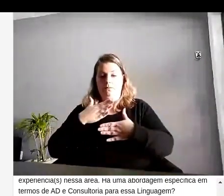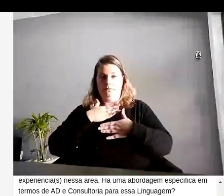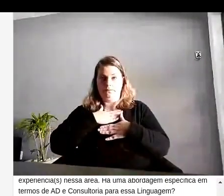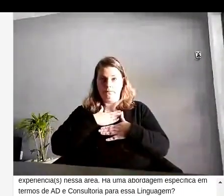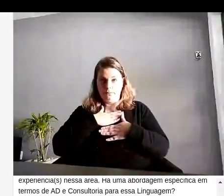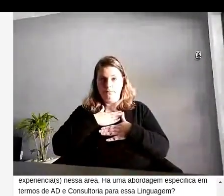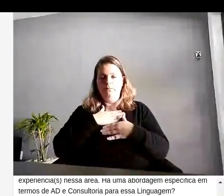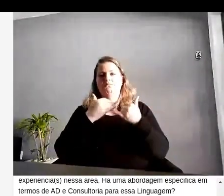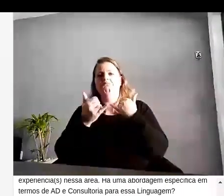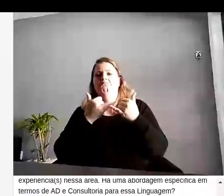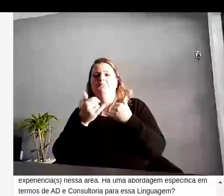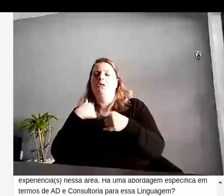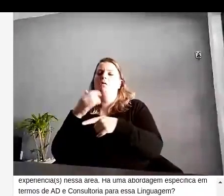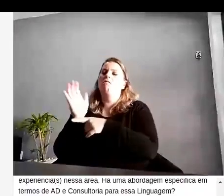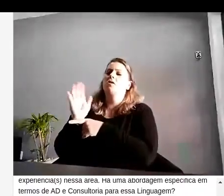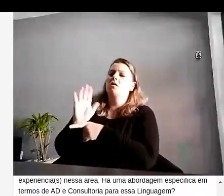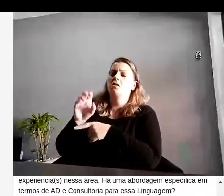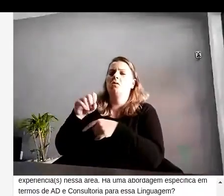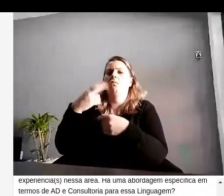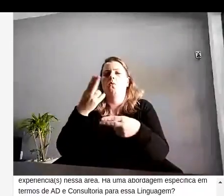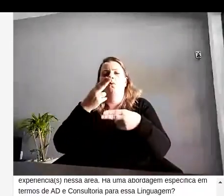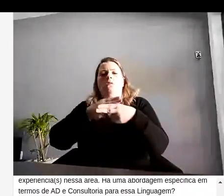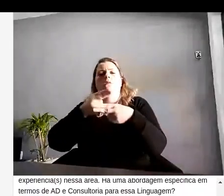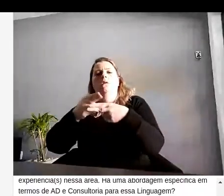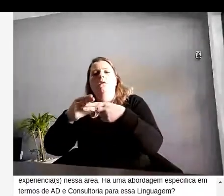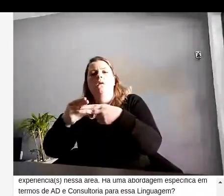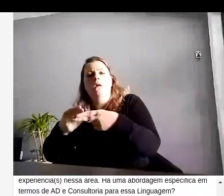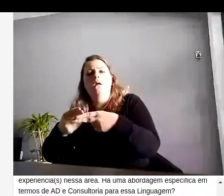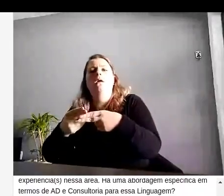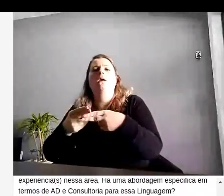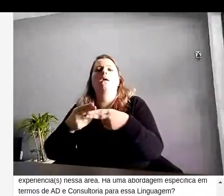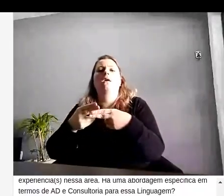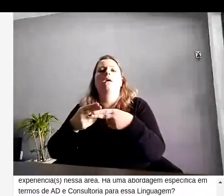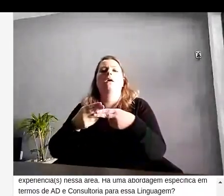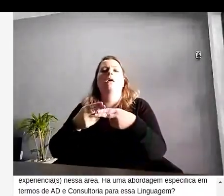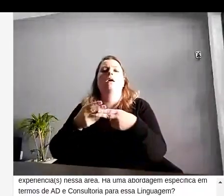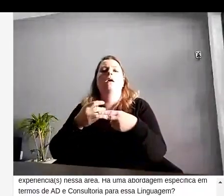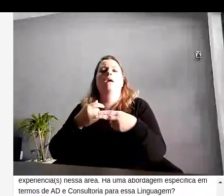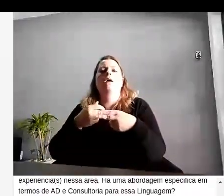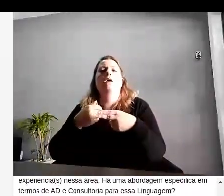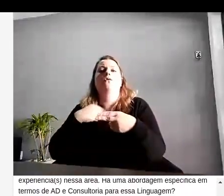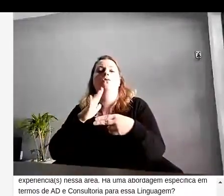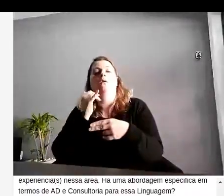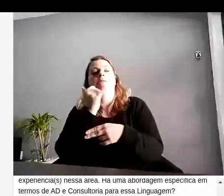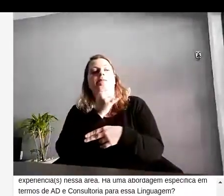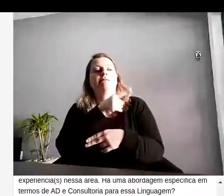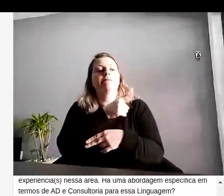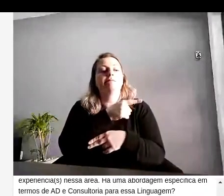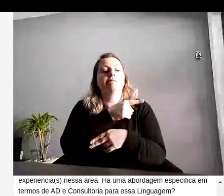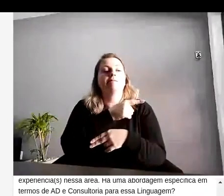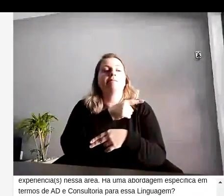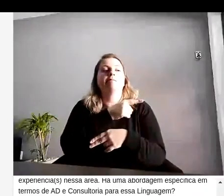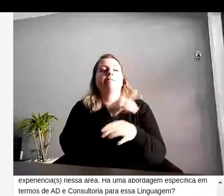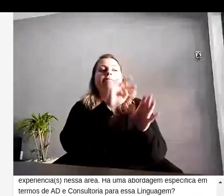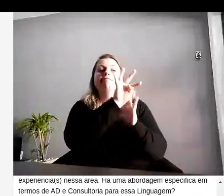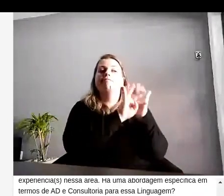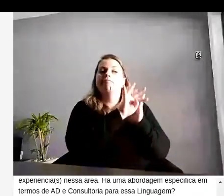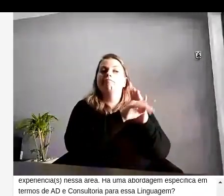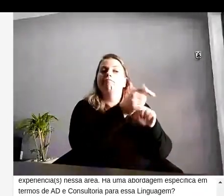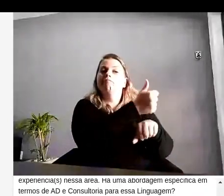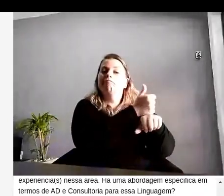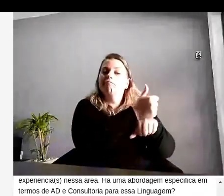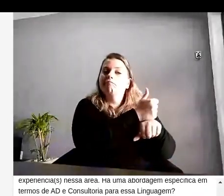uma série, já comento com o roteirista: esta série aqui, ou este filme,